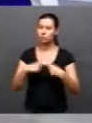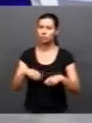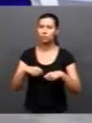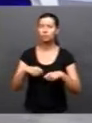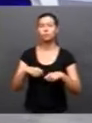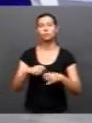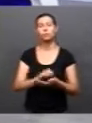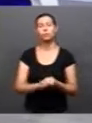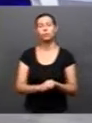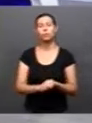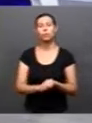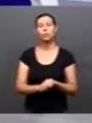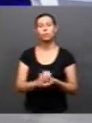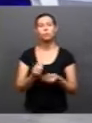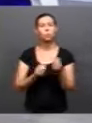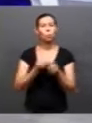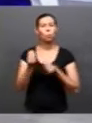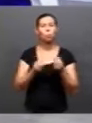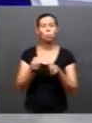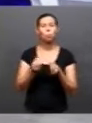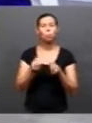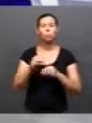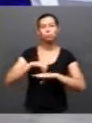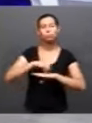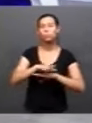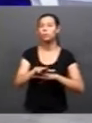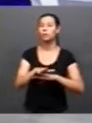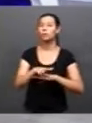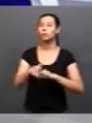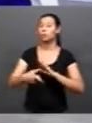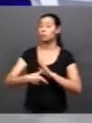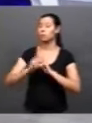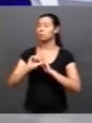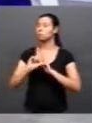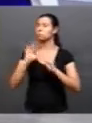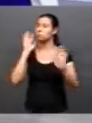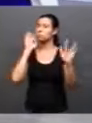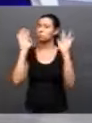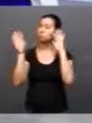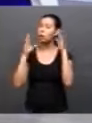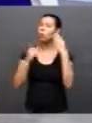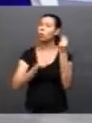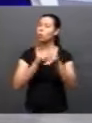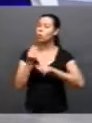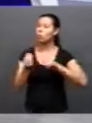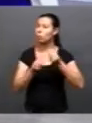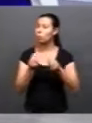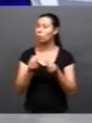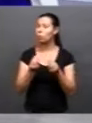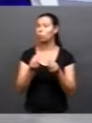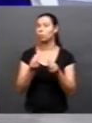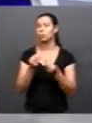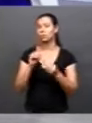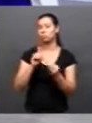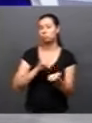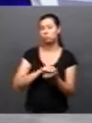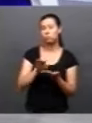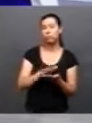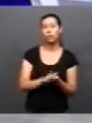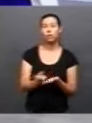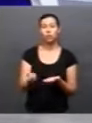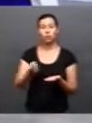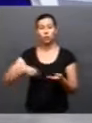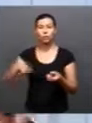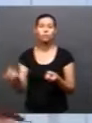lá, colocar para fora em que condições? Sem fazer uma reflexão interna também da produção dessa ciência? Muito bom, a gente volta já já com o